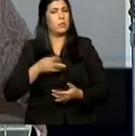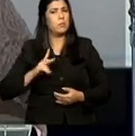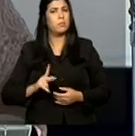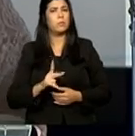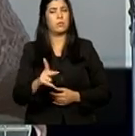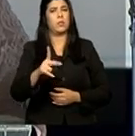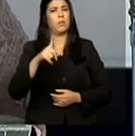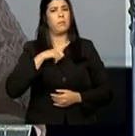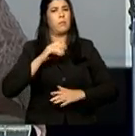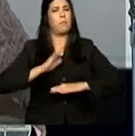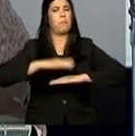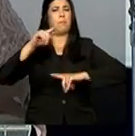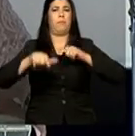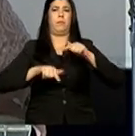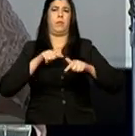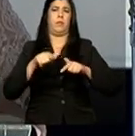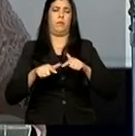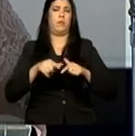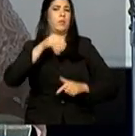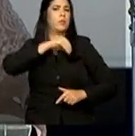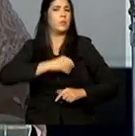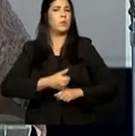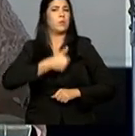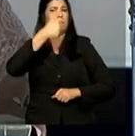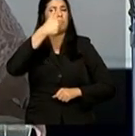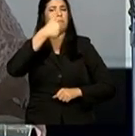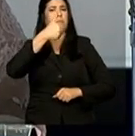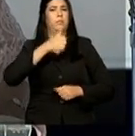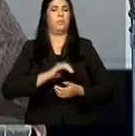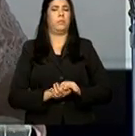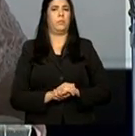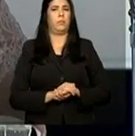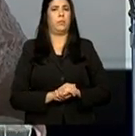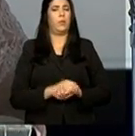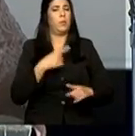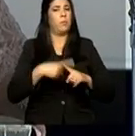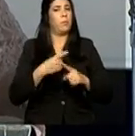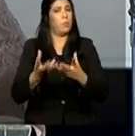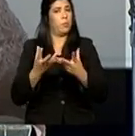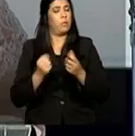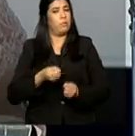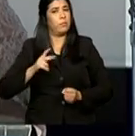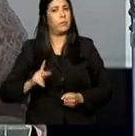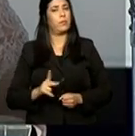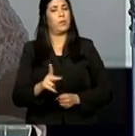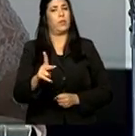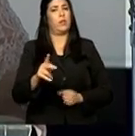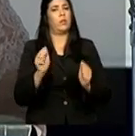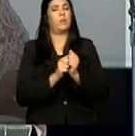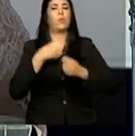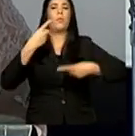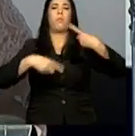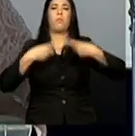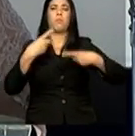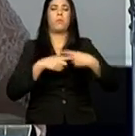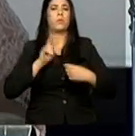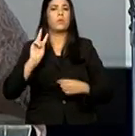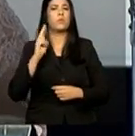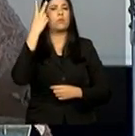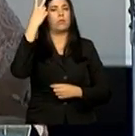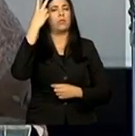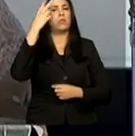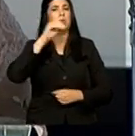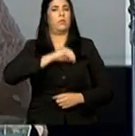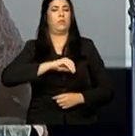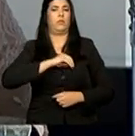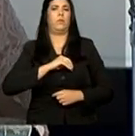mais empregos e salários valorizados, porque vamos continuar com a política de valorização do